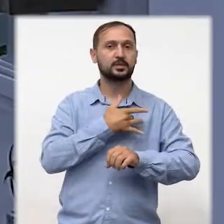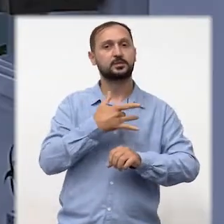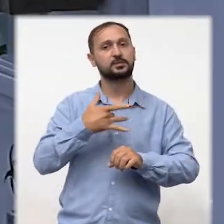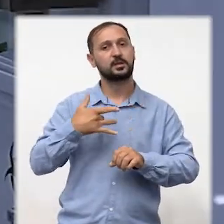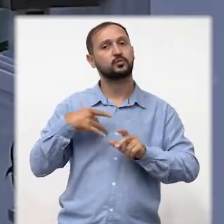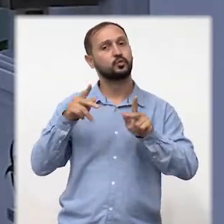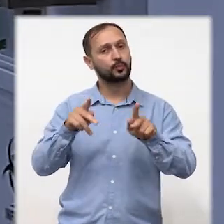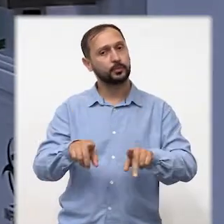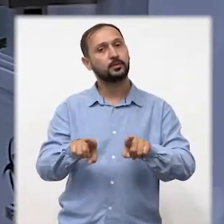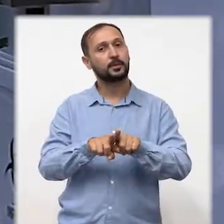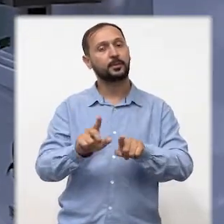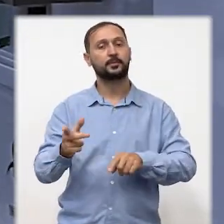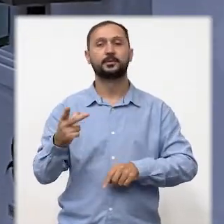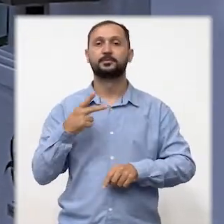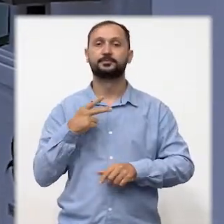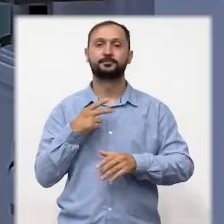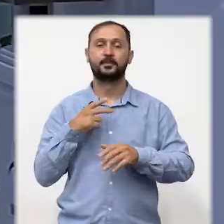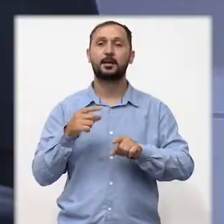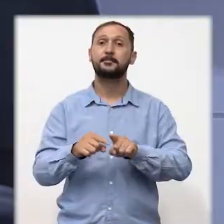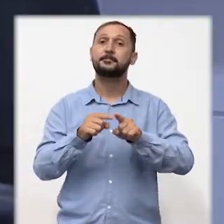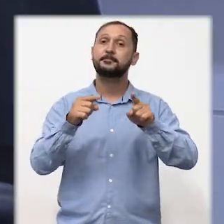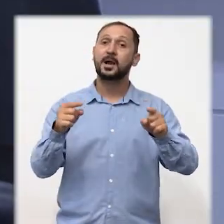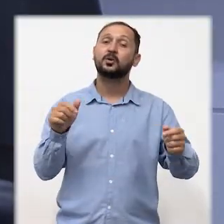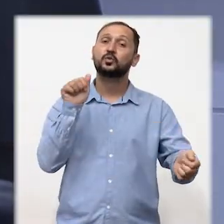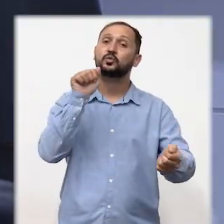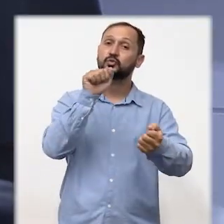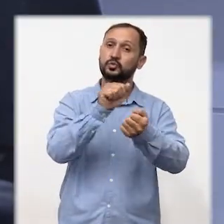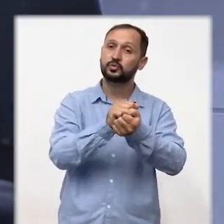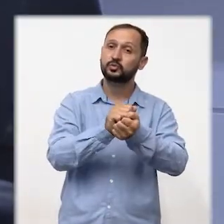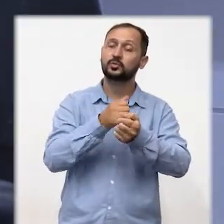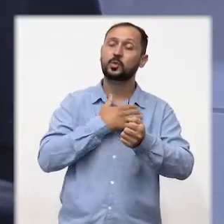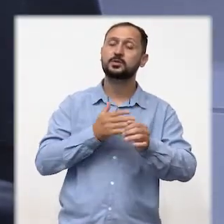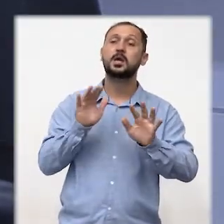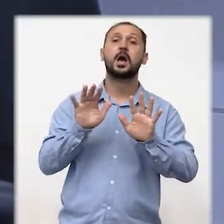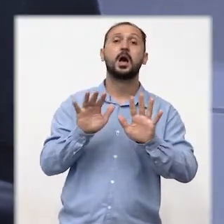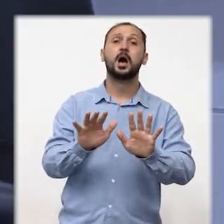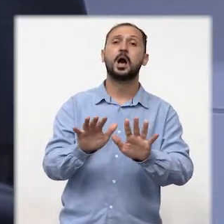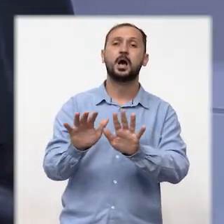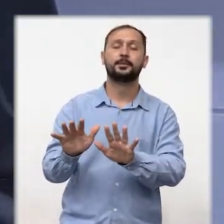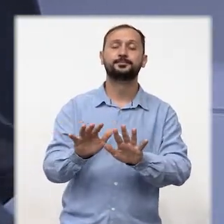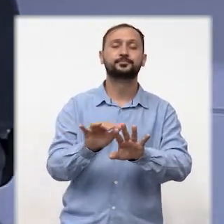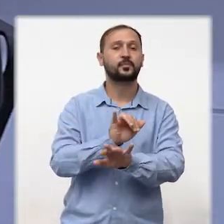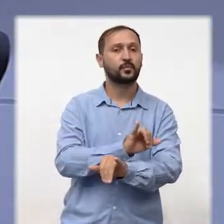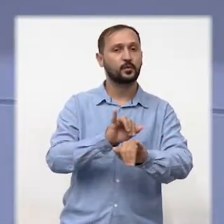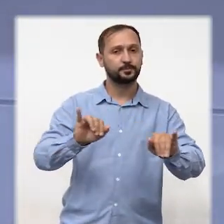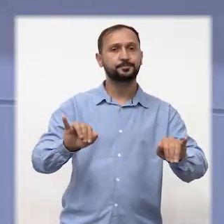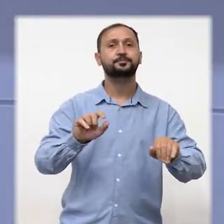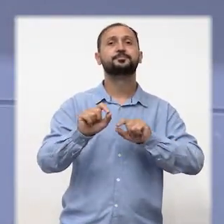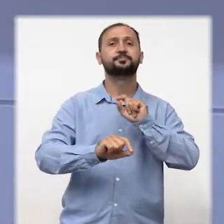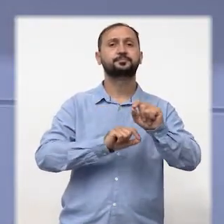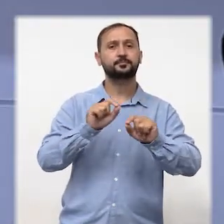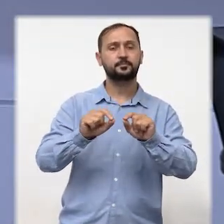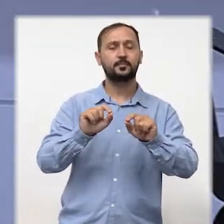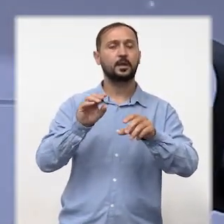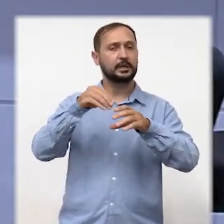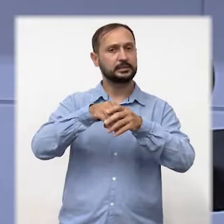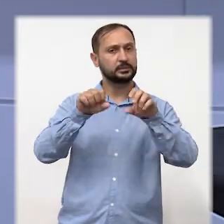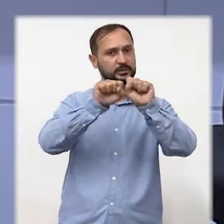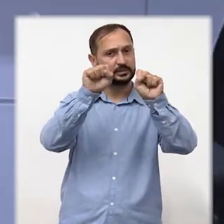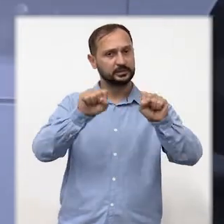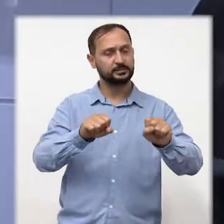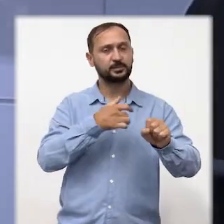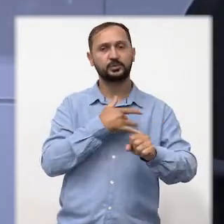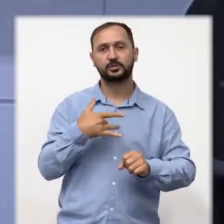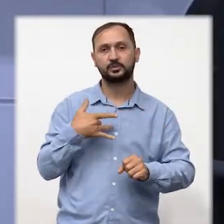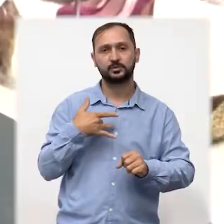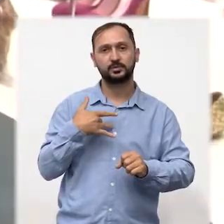saúde pública e privada. Porém, junto com a desaceleração do contágio e a redução dos efeitos no sistema